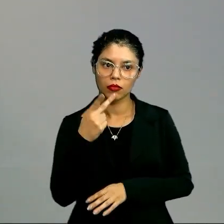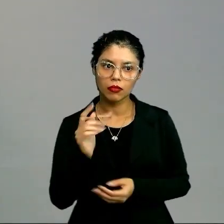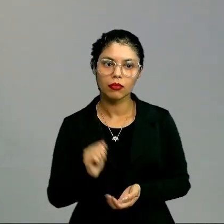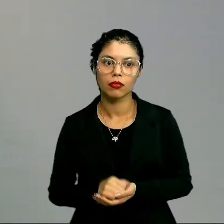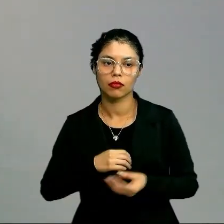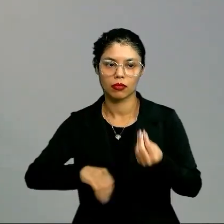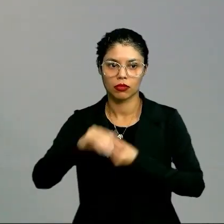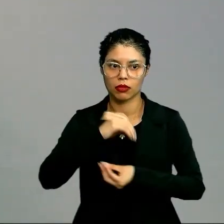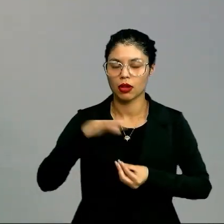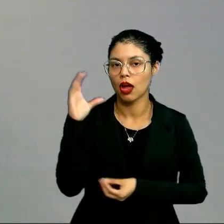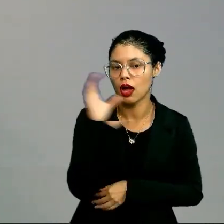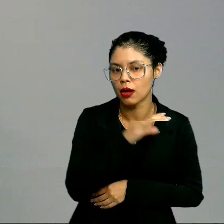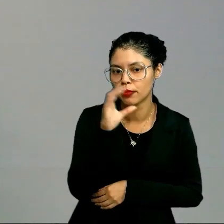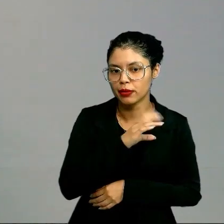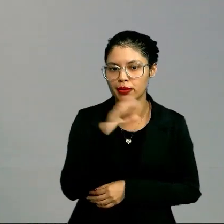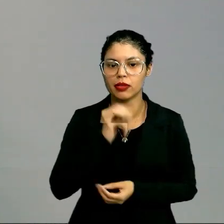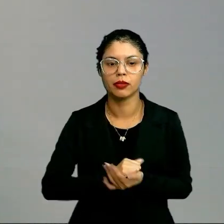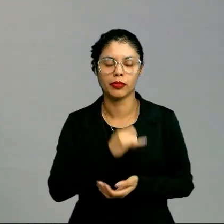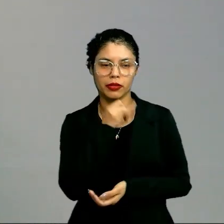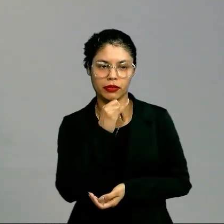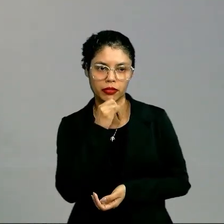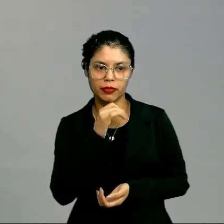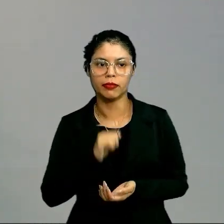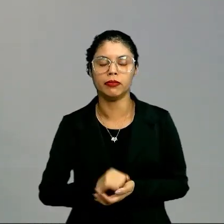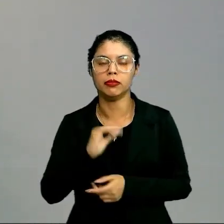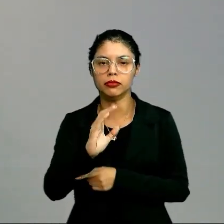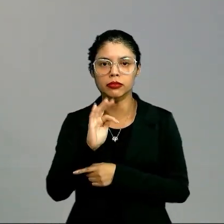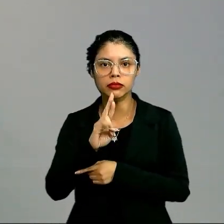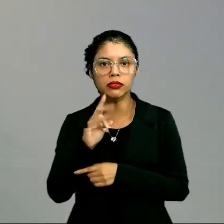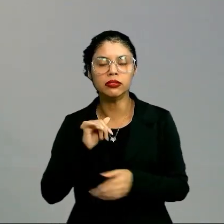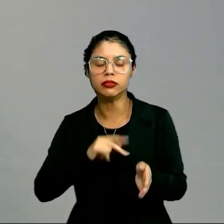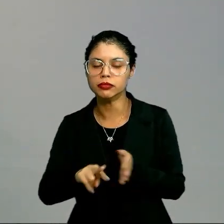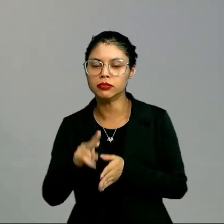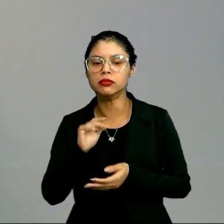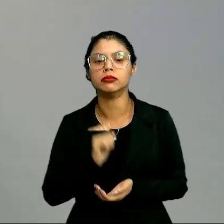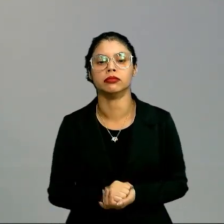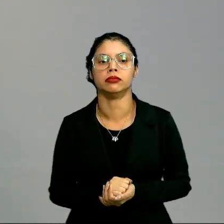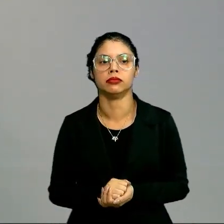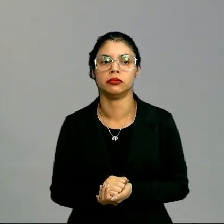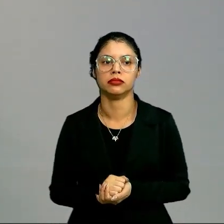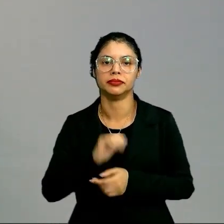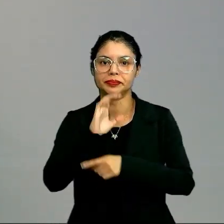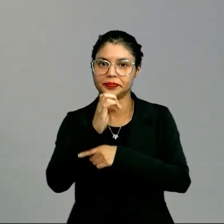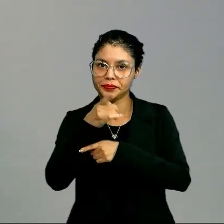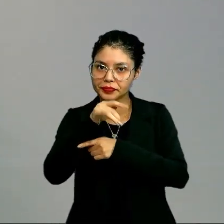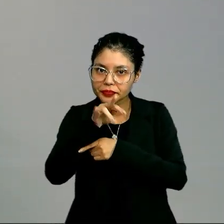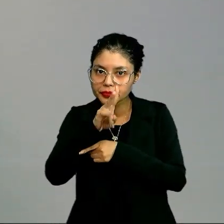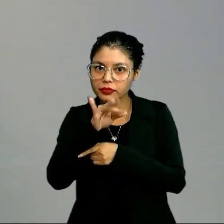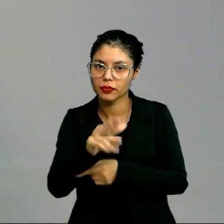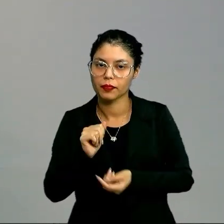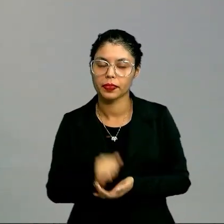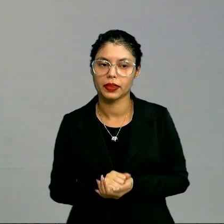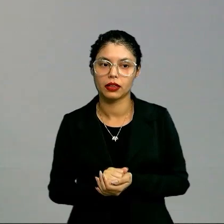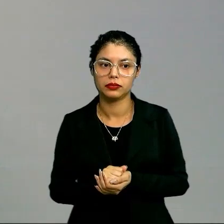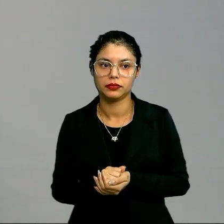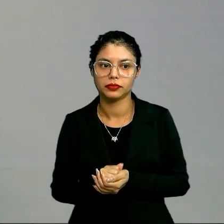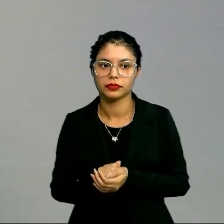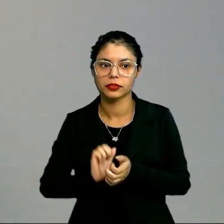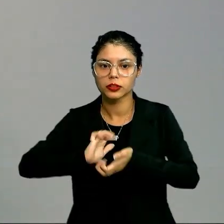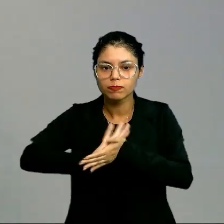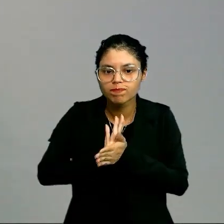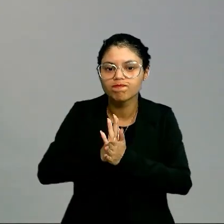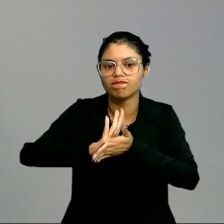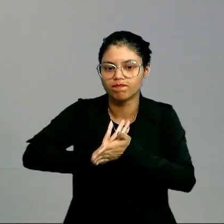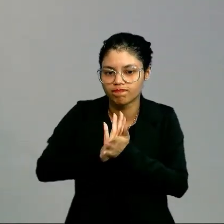falo de reações mais rápidas. Por exemplo, nós temos um catalisador biológico, que são nossas enzimas. Então, o que elas fazem? Elas trituram